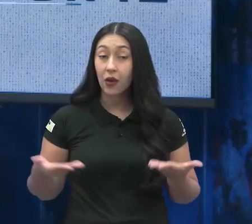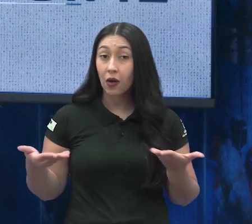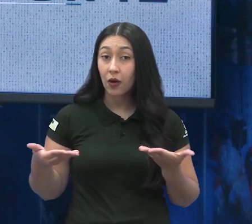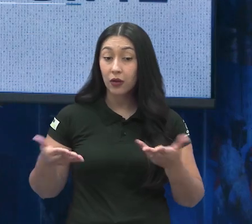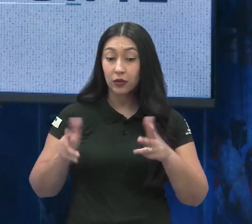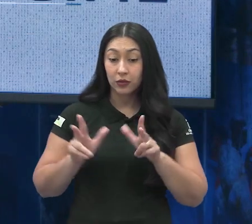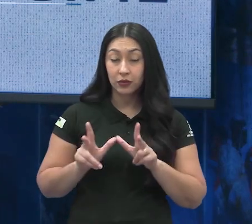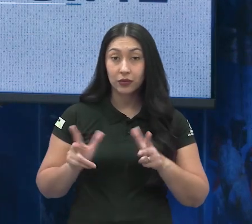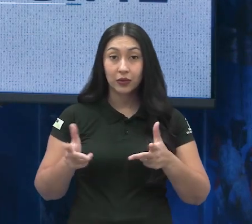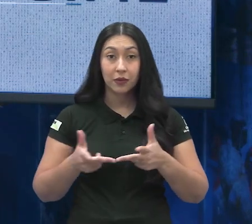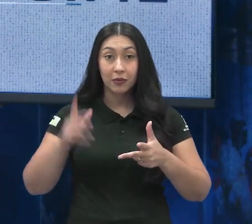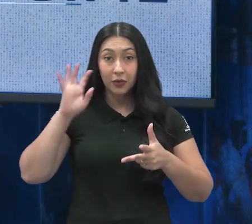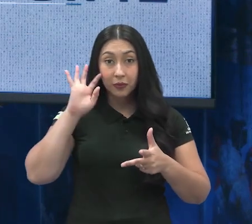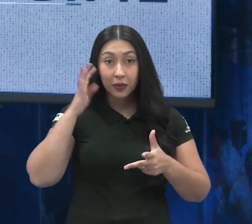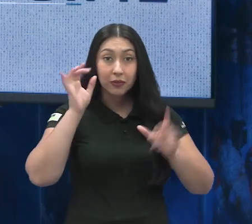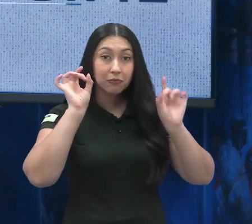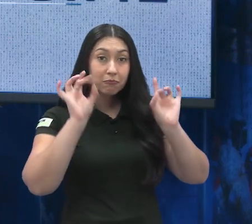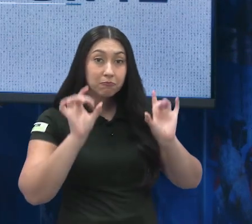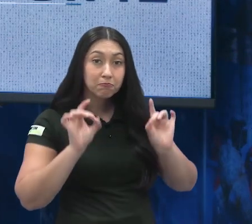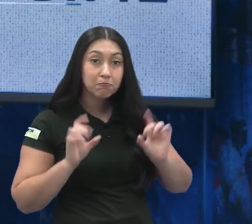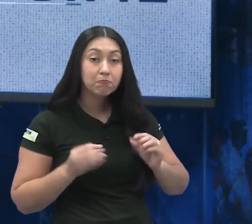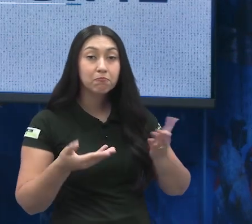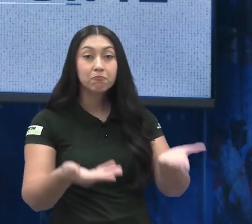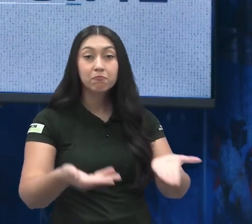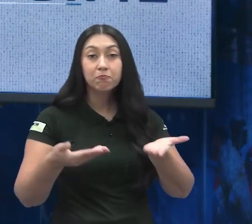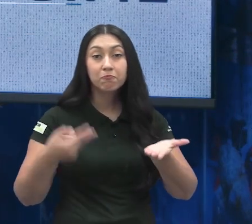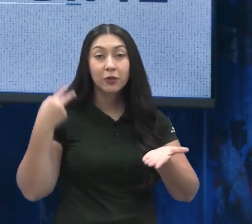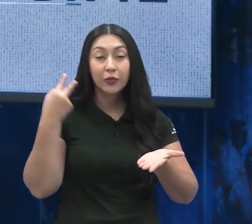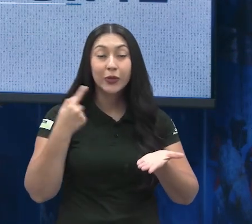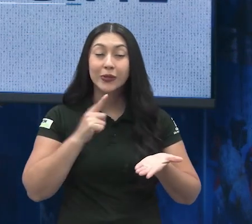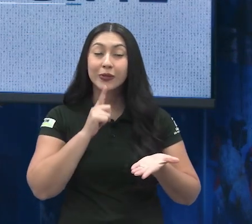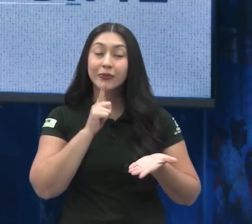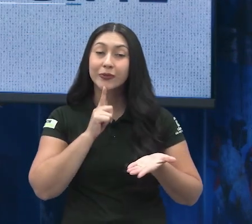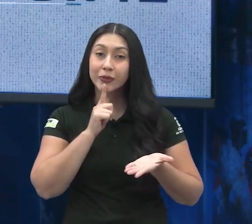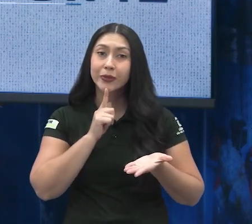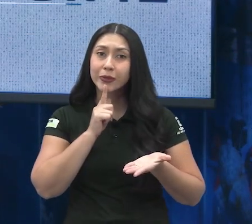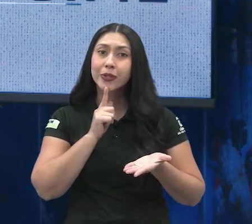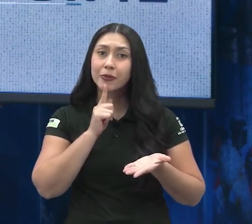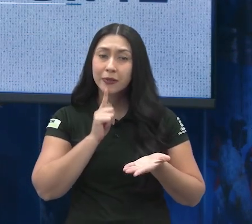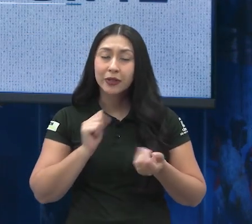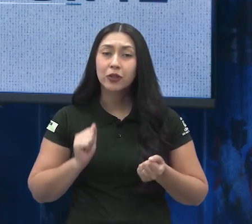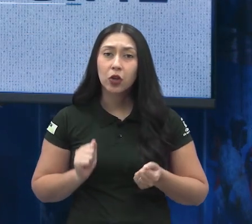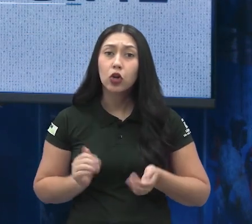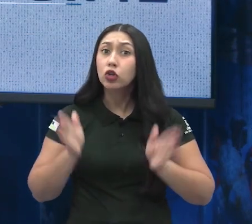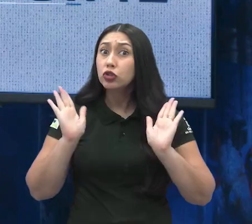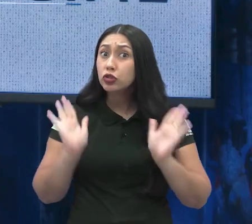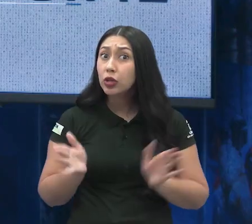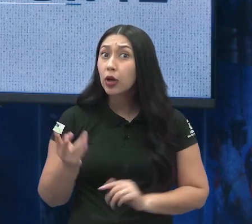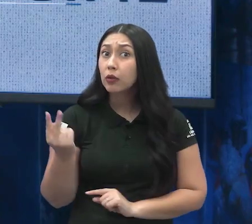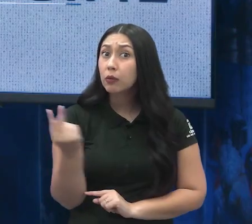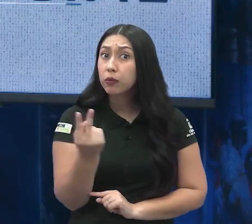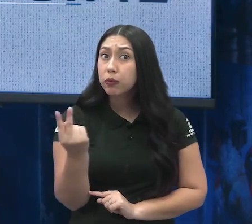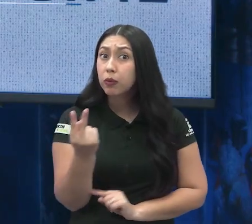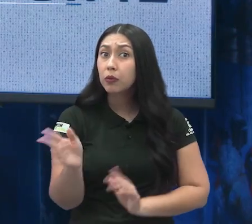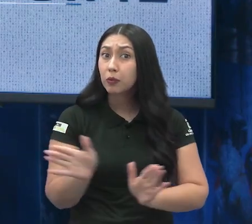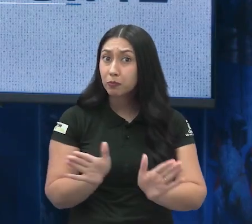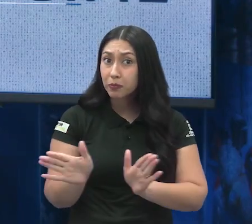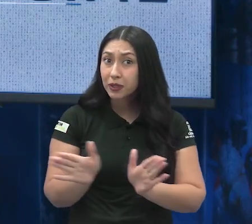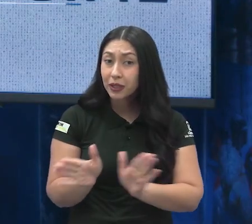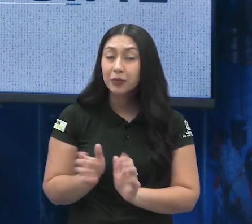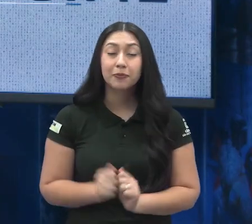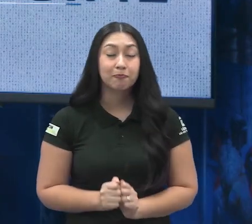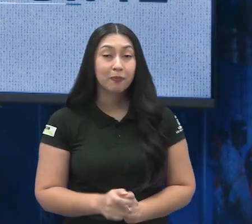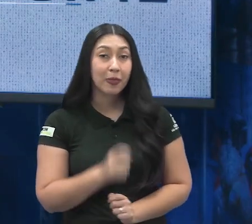Hoje, no Ação Parlamentar Especial, nós vamos receber o vereador Sérgio Camargo. Ele cumpre o seu segundo mandato.